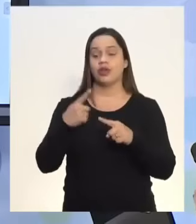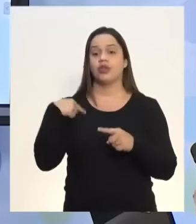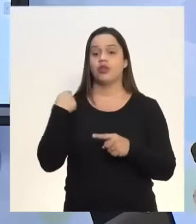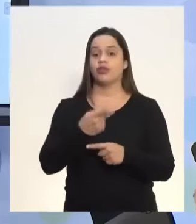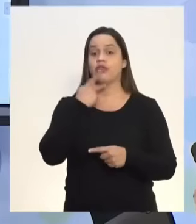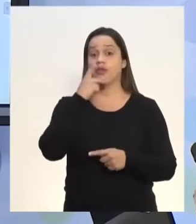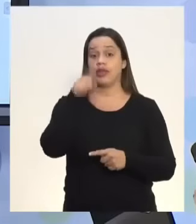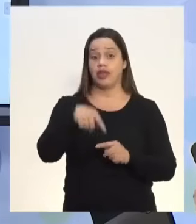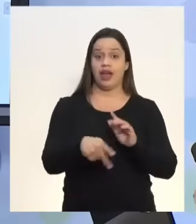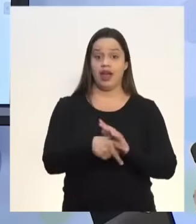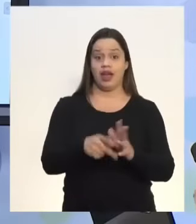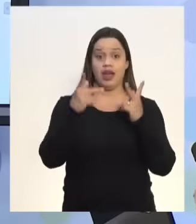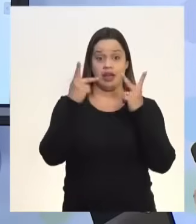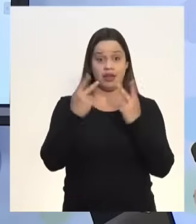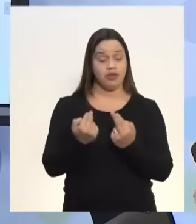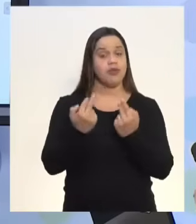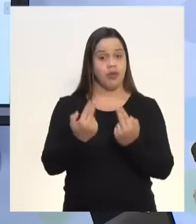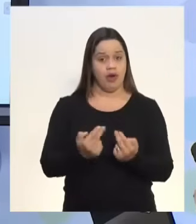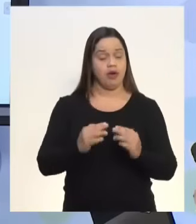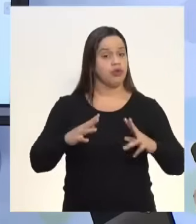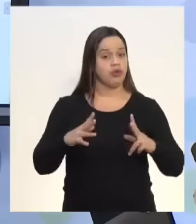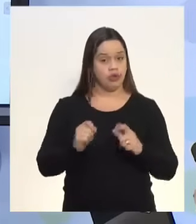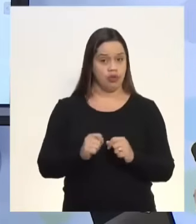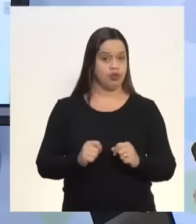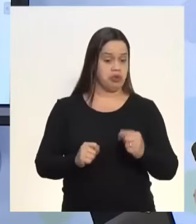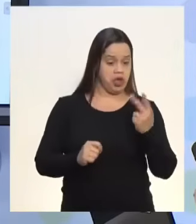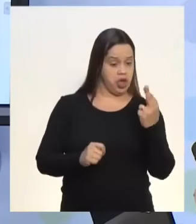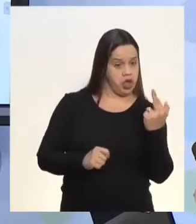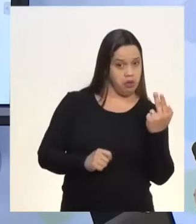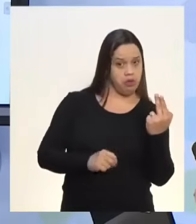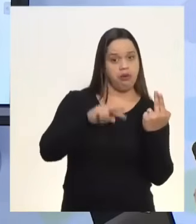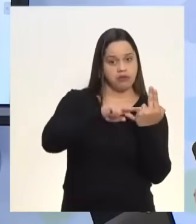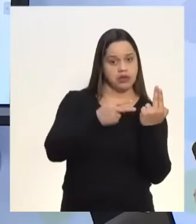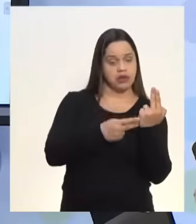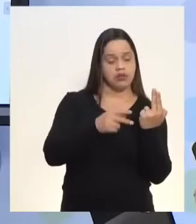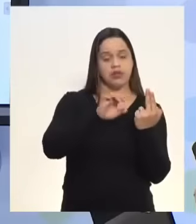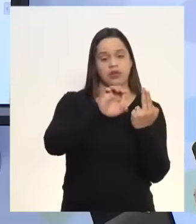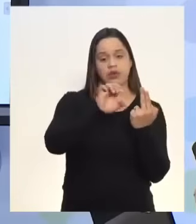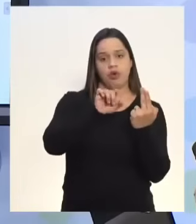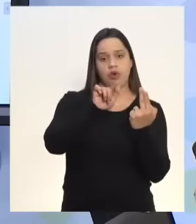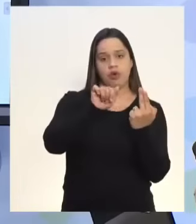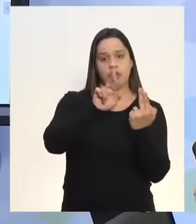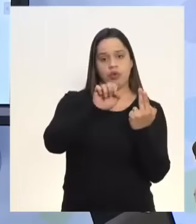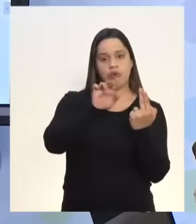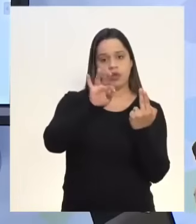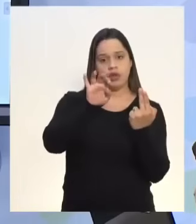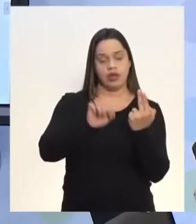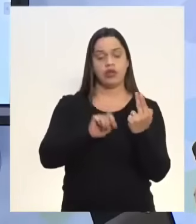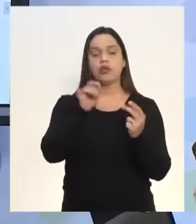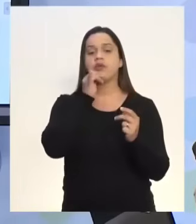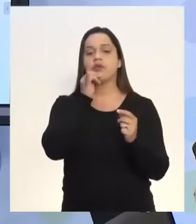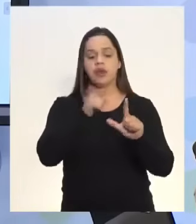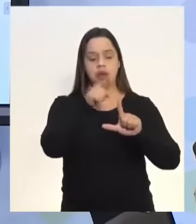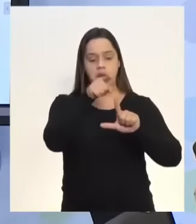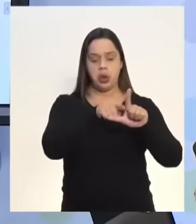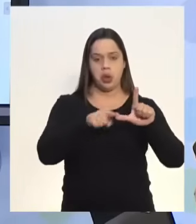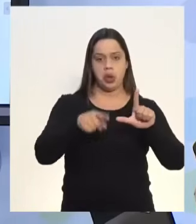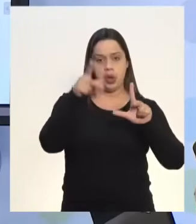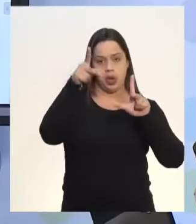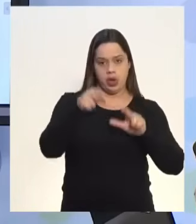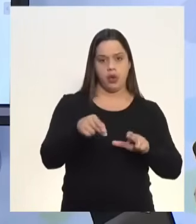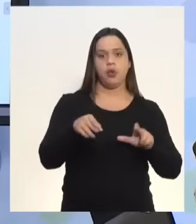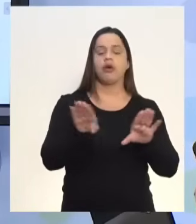né? Tudo que geralmente é igual a gente chama de congruente. Um ângulo é igual ao outro, nós chamamos eles de